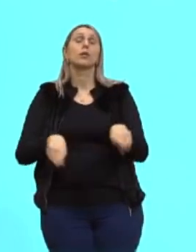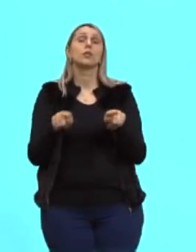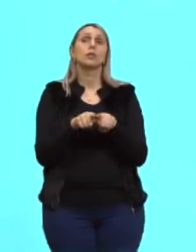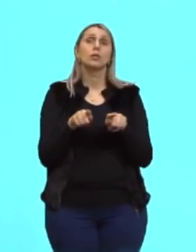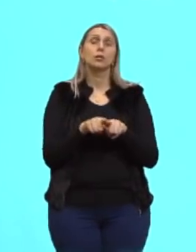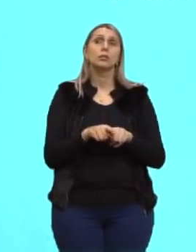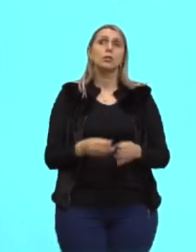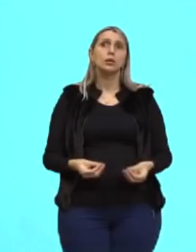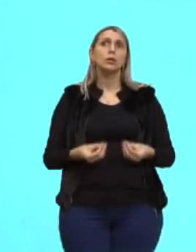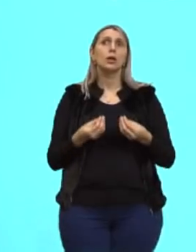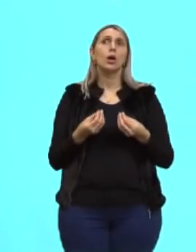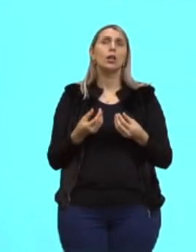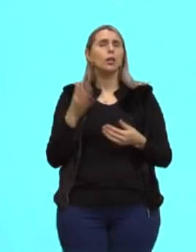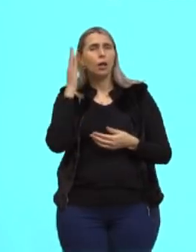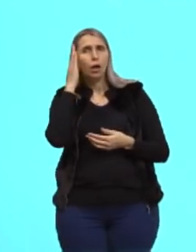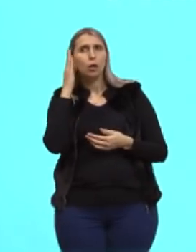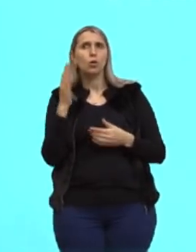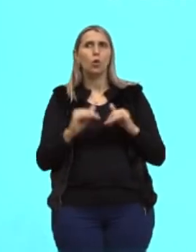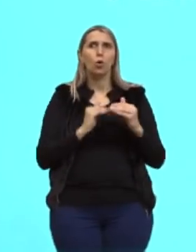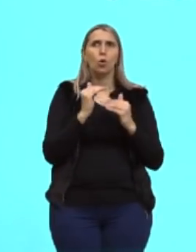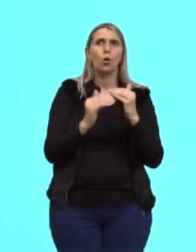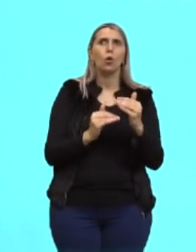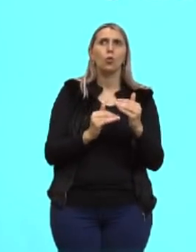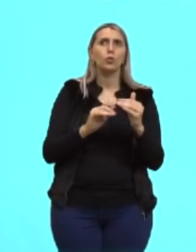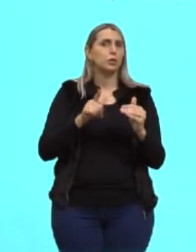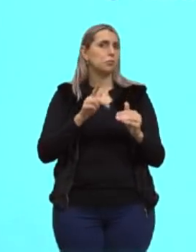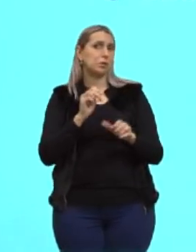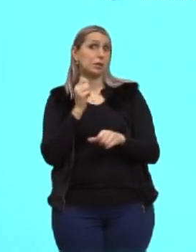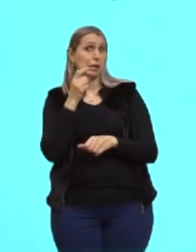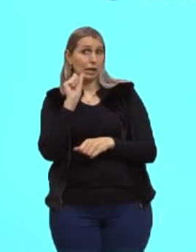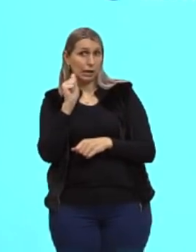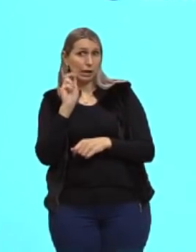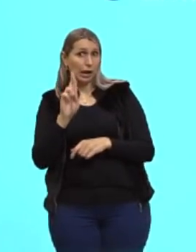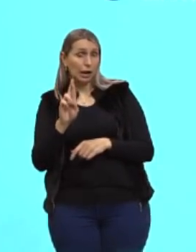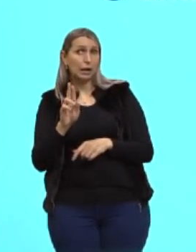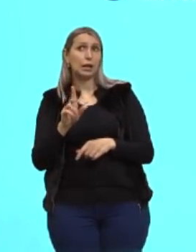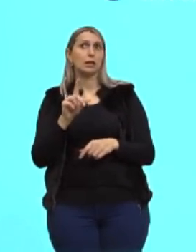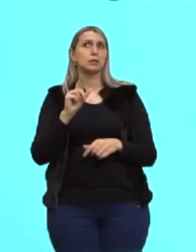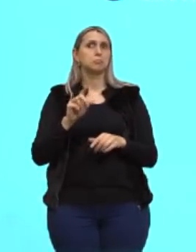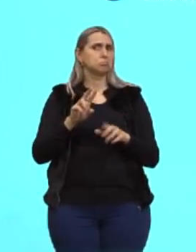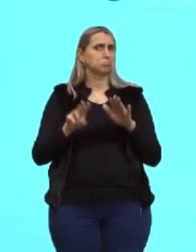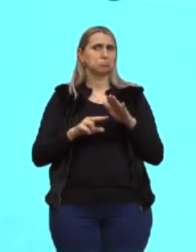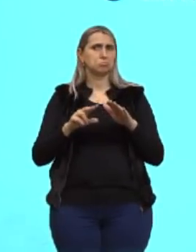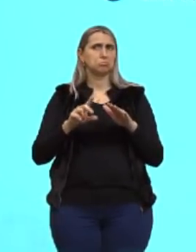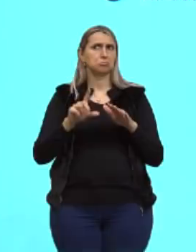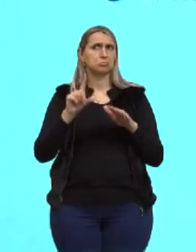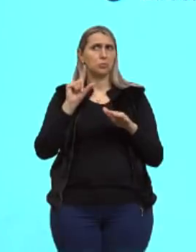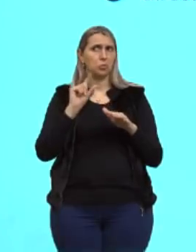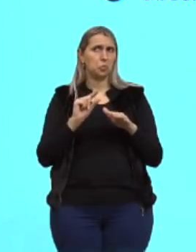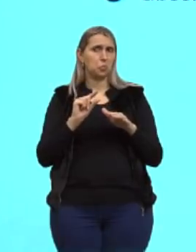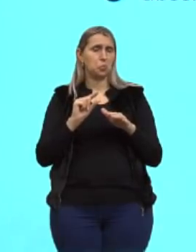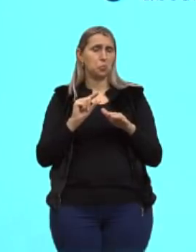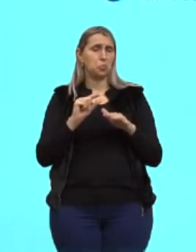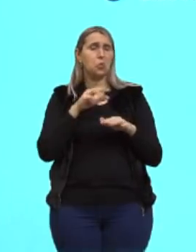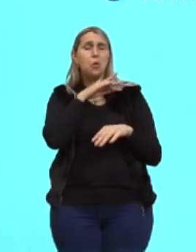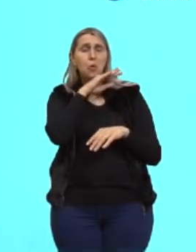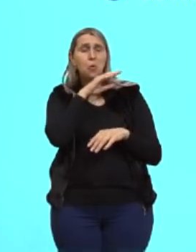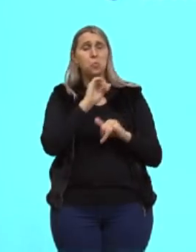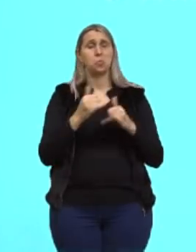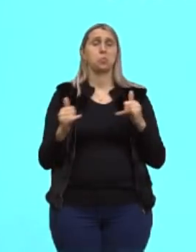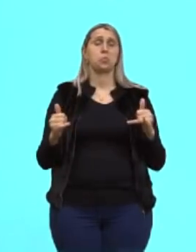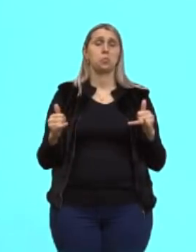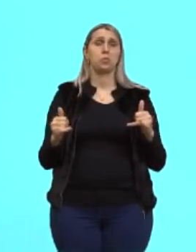e ele quer saber o seguinte o processo aí na água ó bico é menos vantajoso menos vantajoso